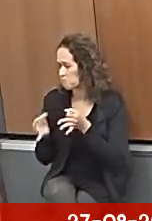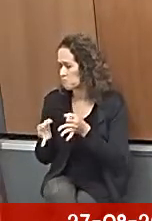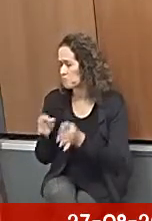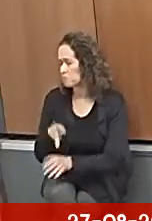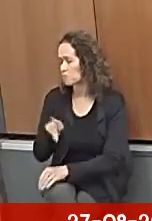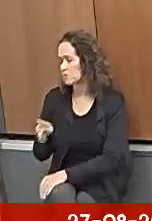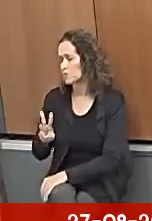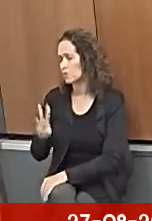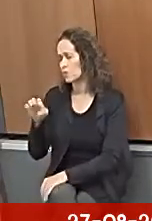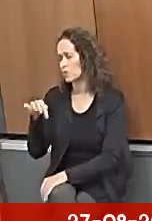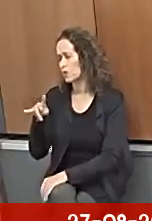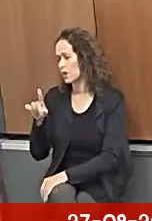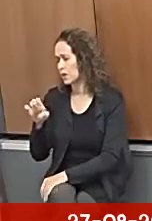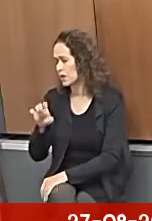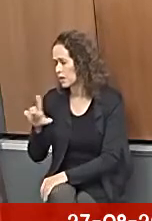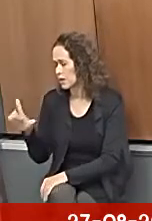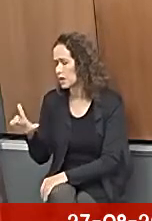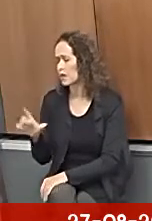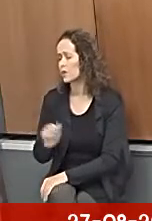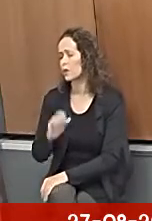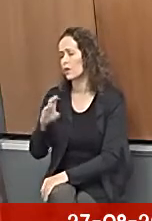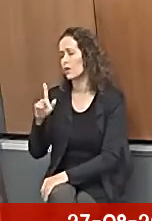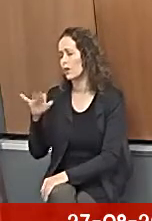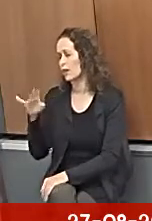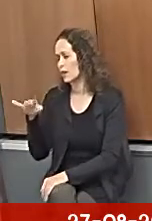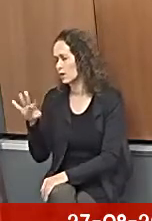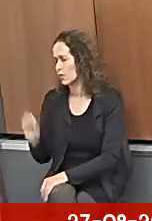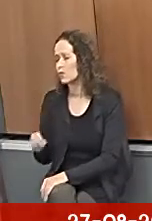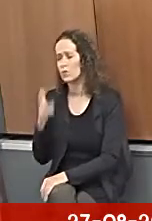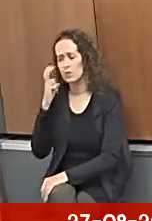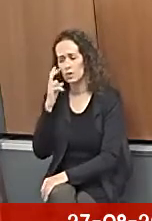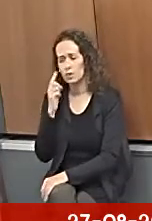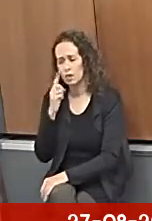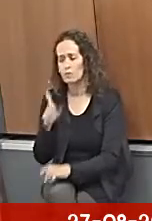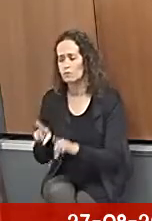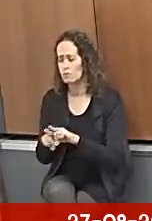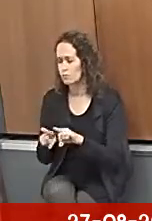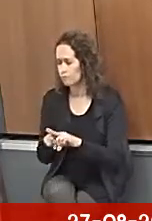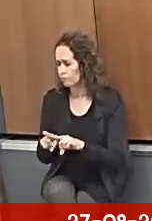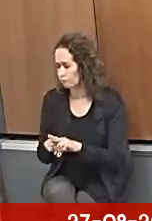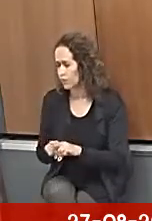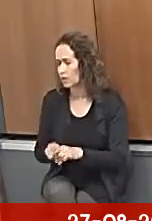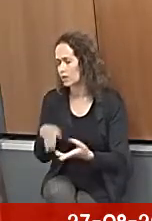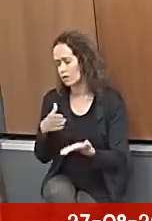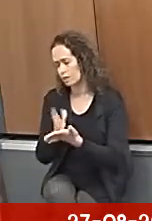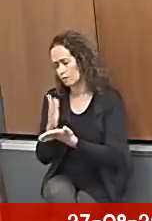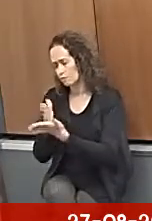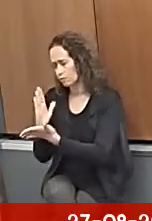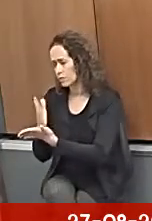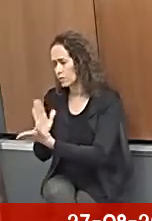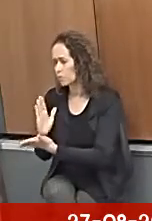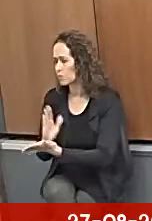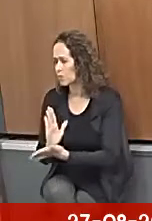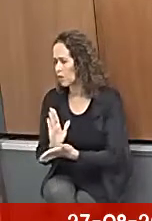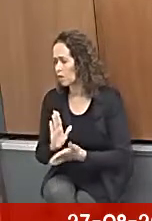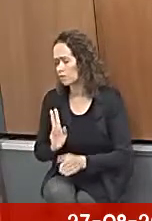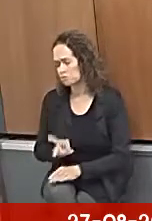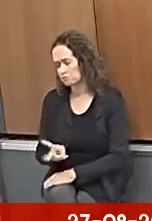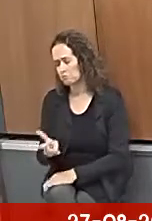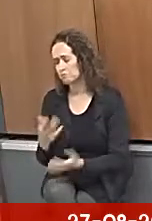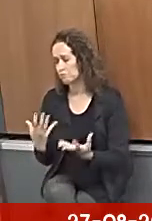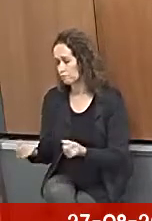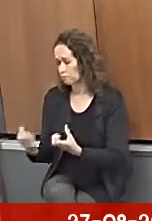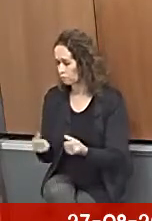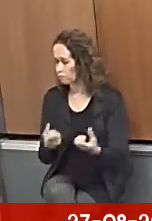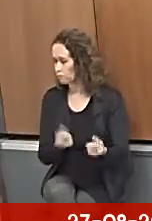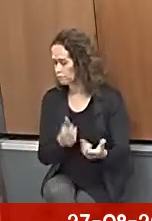ainda mesquita deputado professor cleiton e deputado segue leve os deputados que aprovam esse requerimento permaneçam como estão